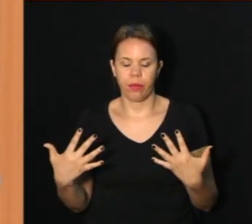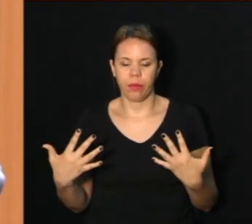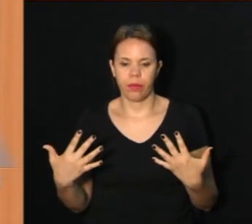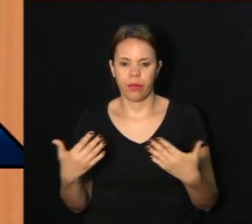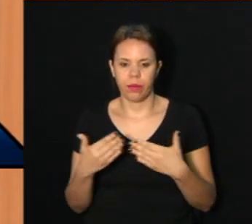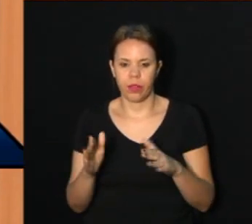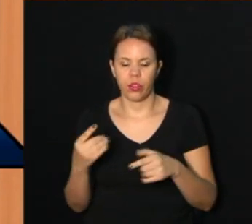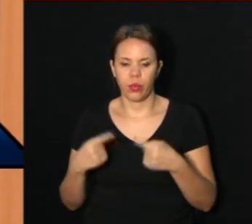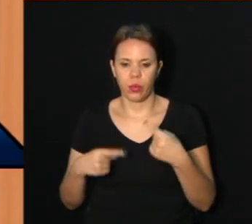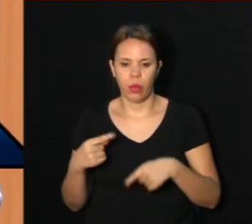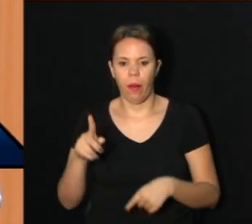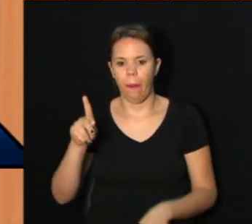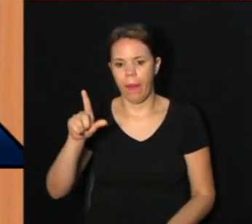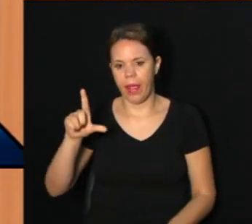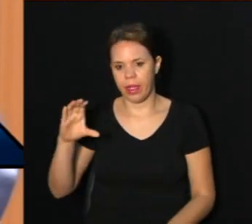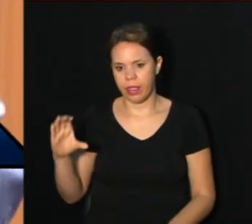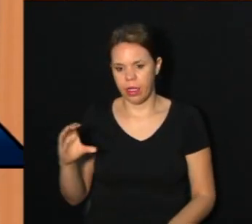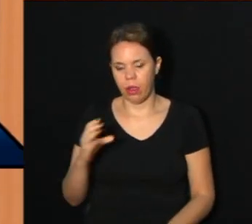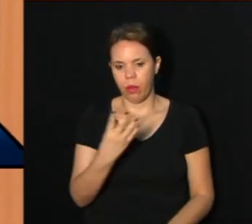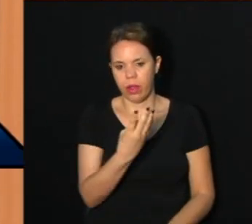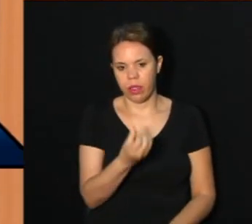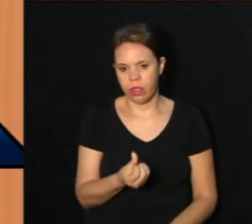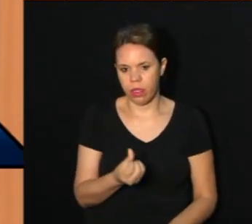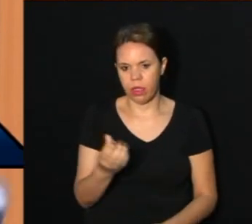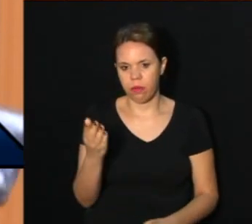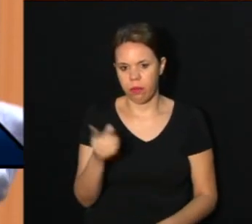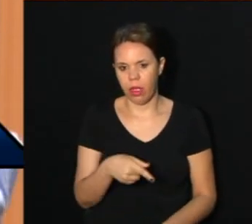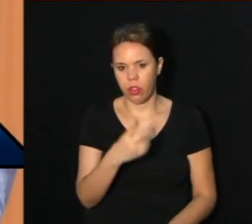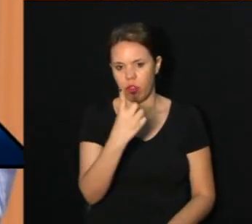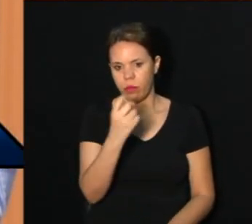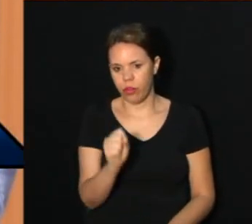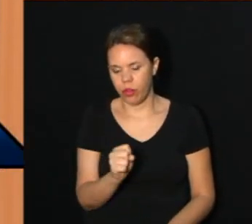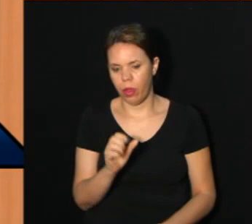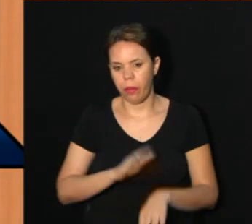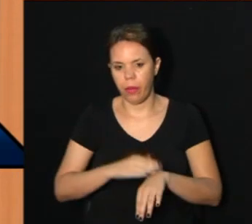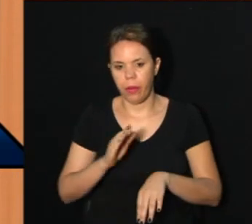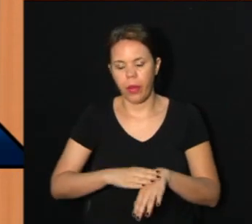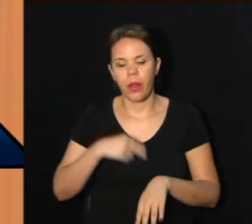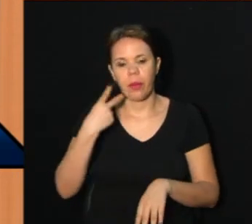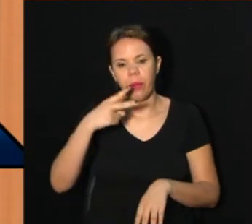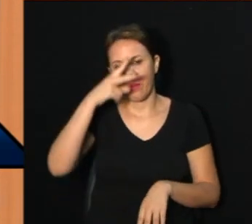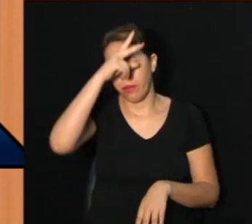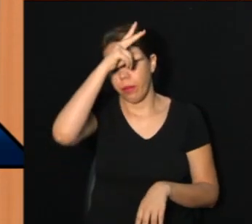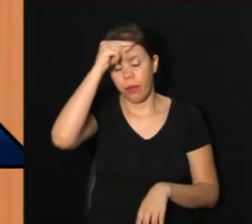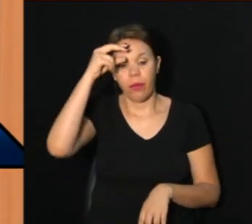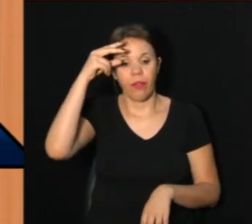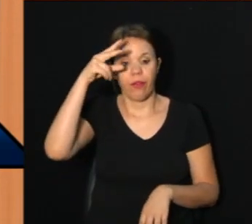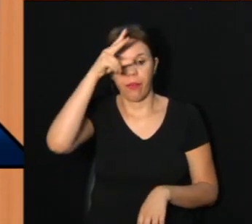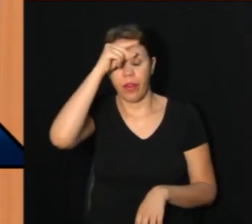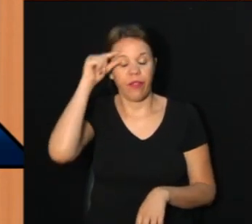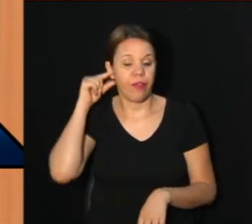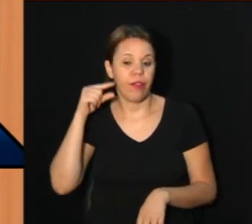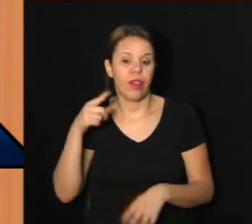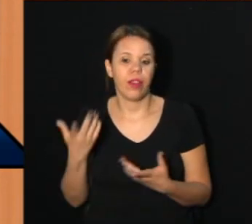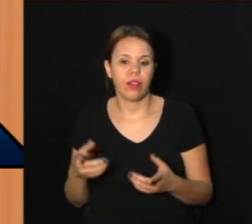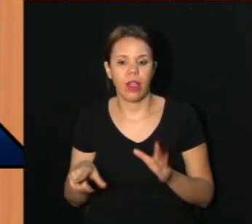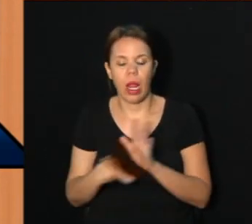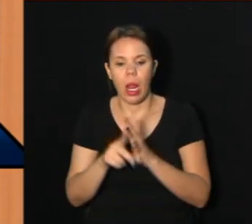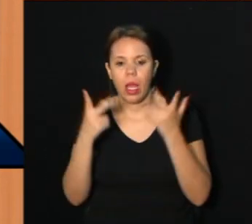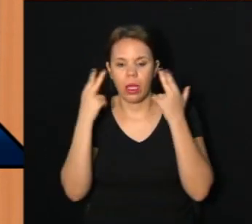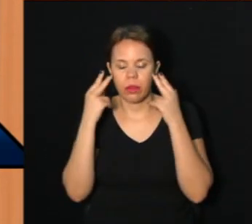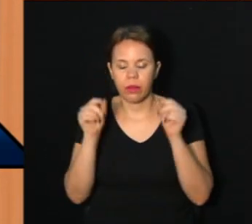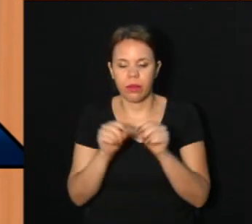a discussão do PLC 46/2018, de autoria do prefeito municipal, que institui a Lei Orgânica da Procuradoria-Geral do